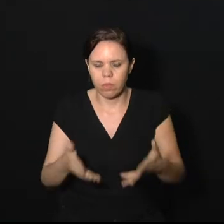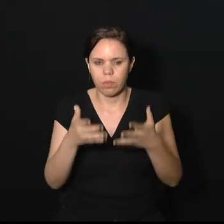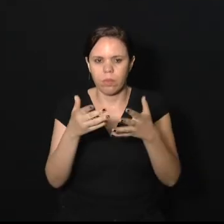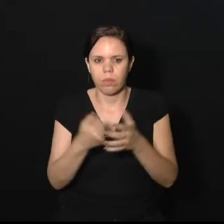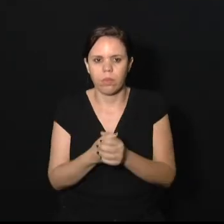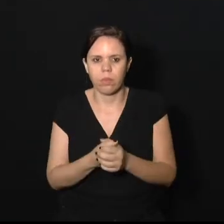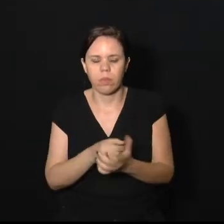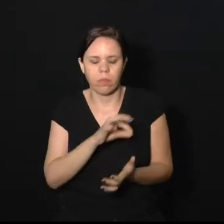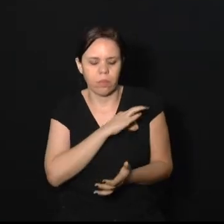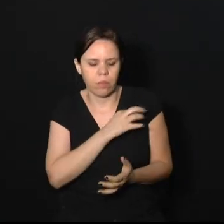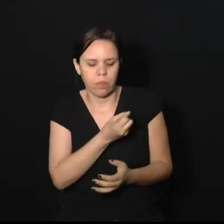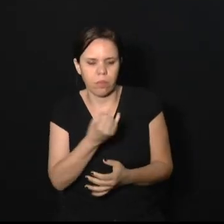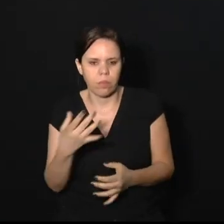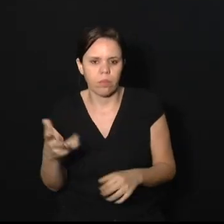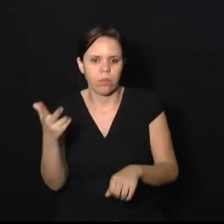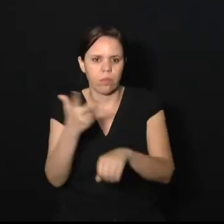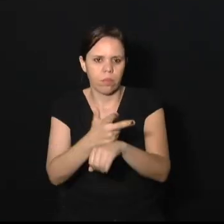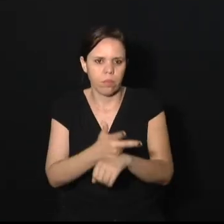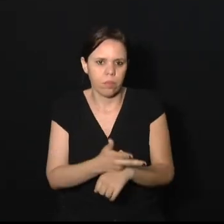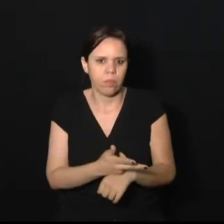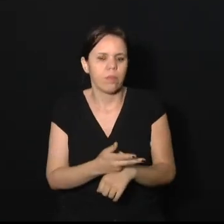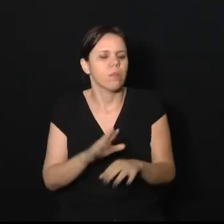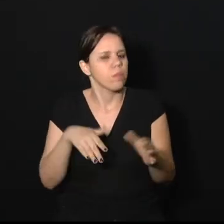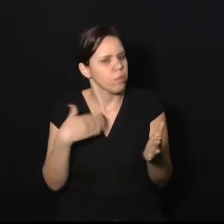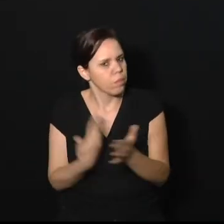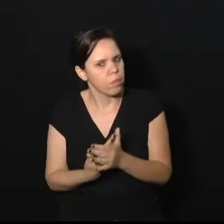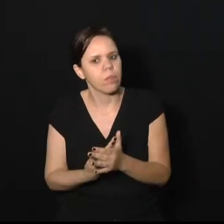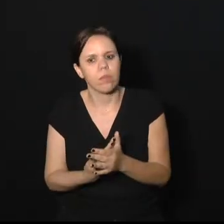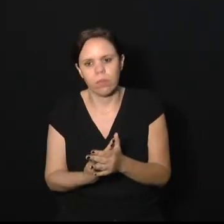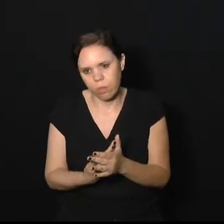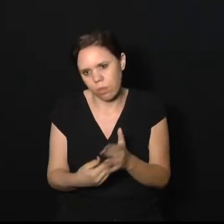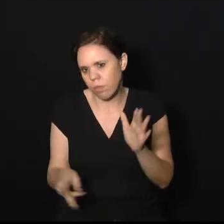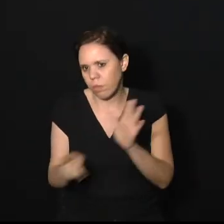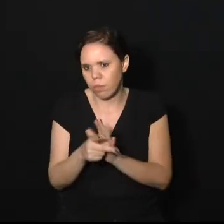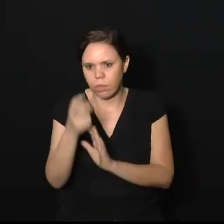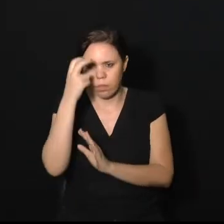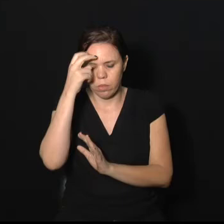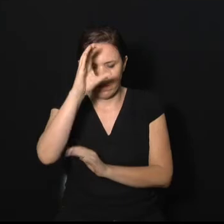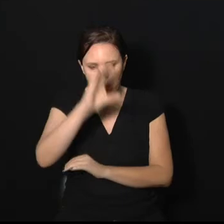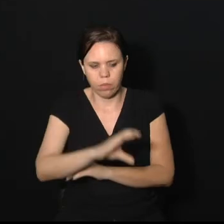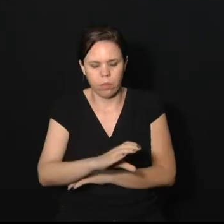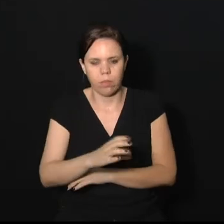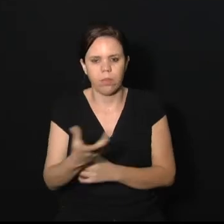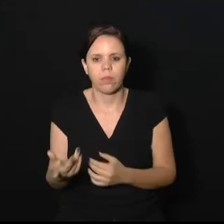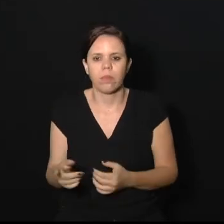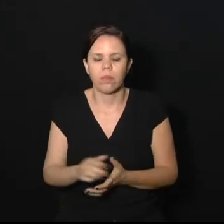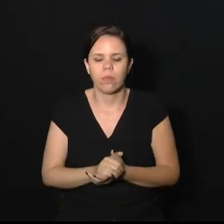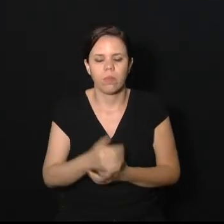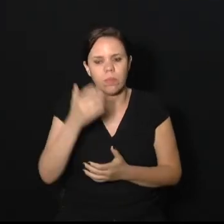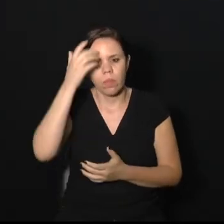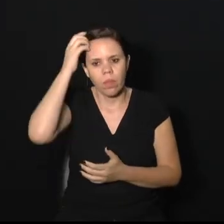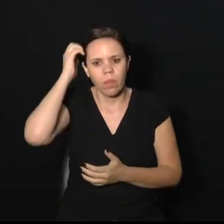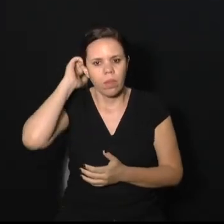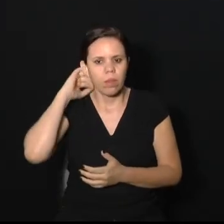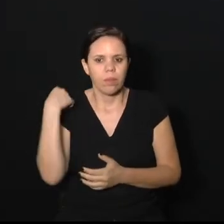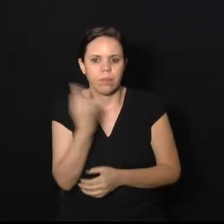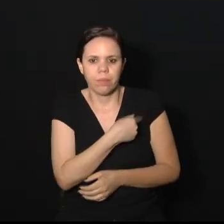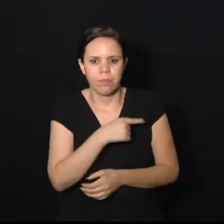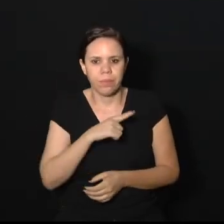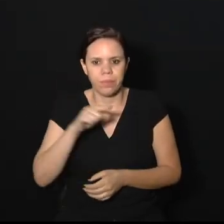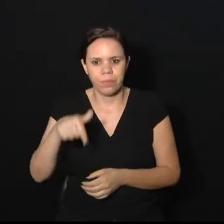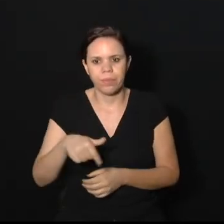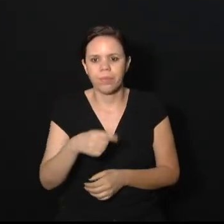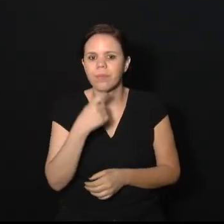de policiais, por câmeras, até mesmo pela própria cultura dos cidadãos, né? Então, a gente tem em